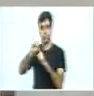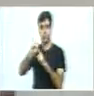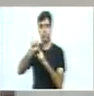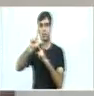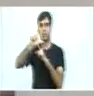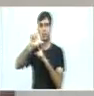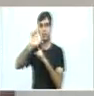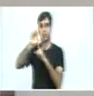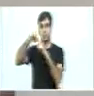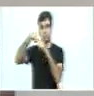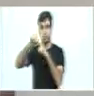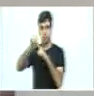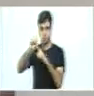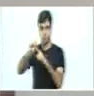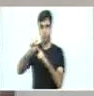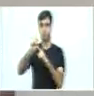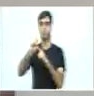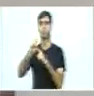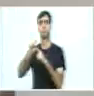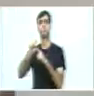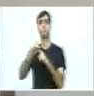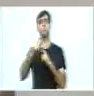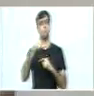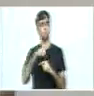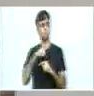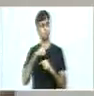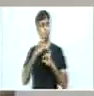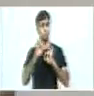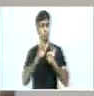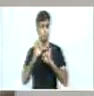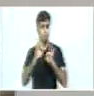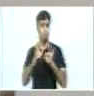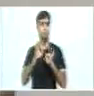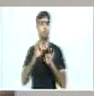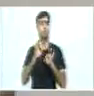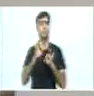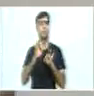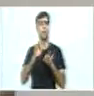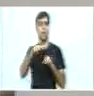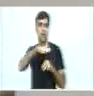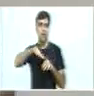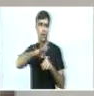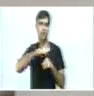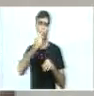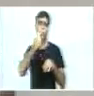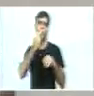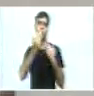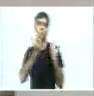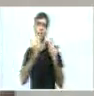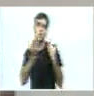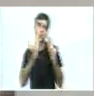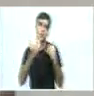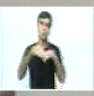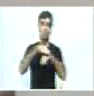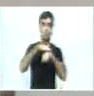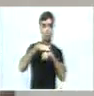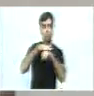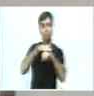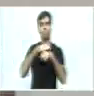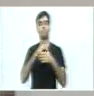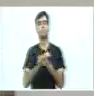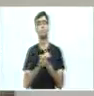levou até o conhecimento da gerência de relacionamento com clientes especiais do Poder Público de